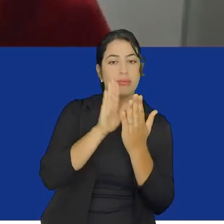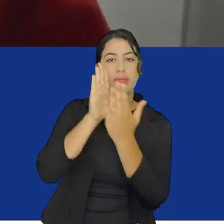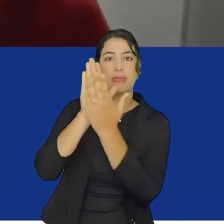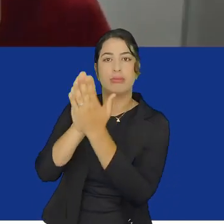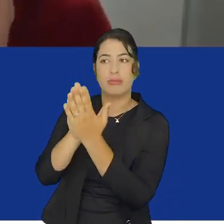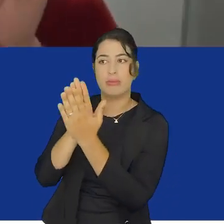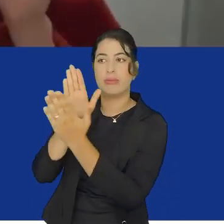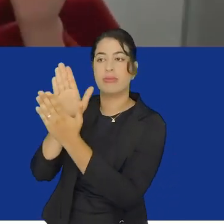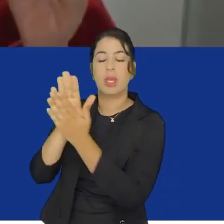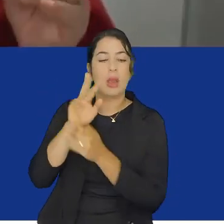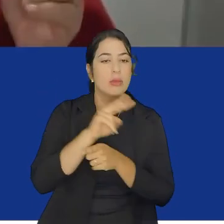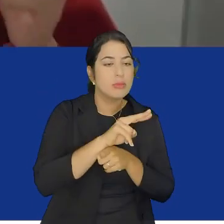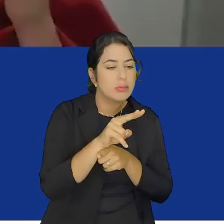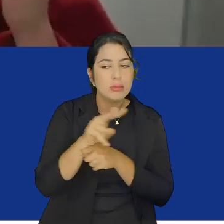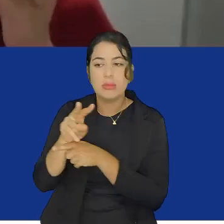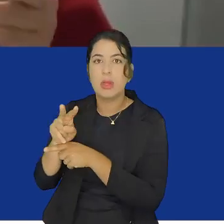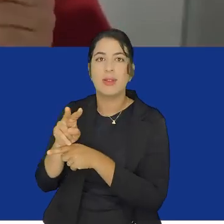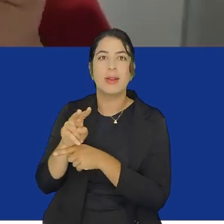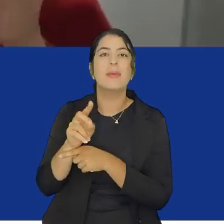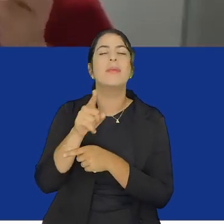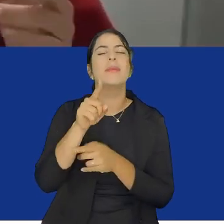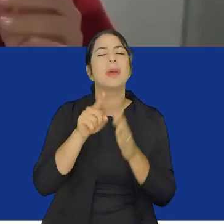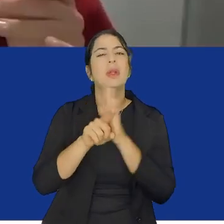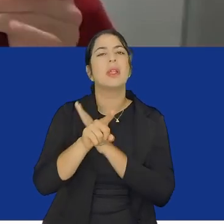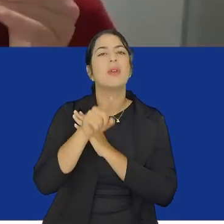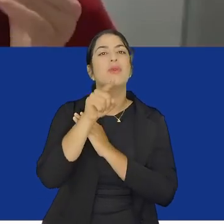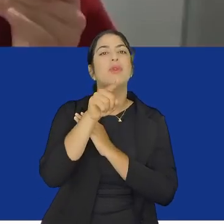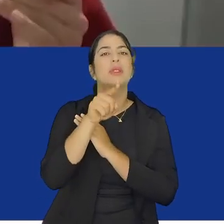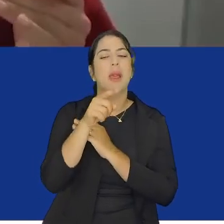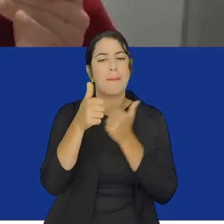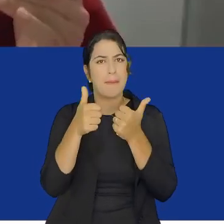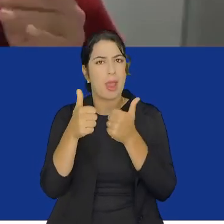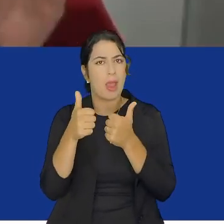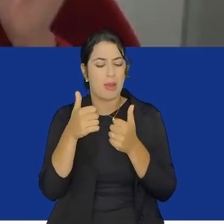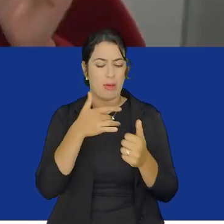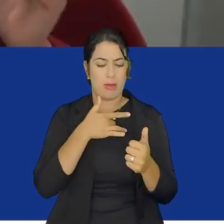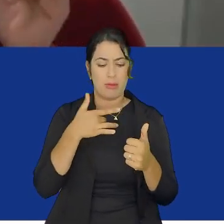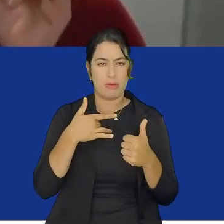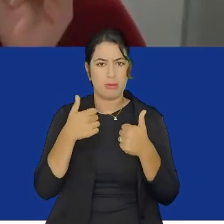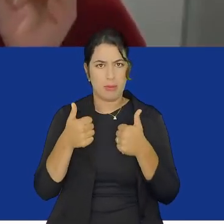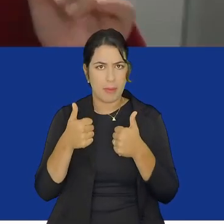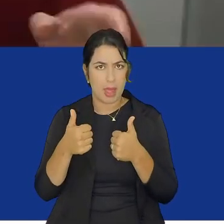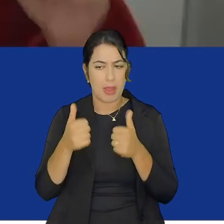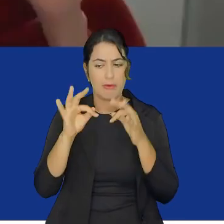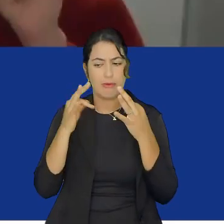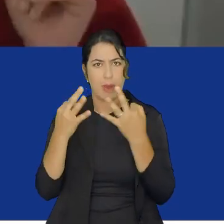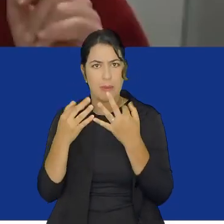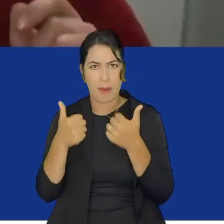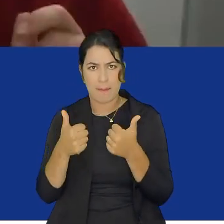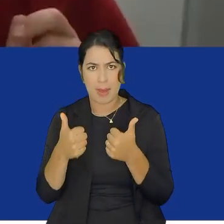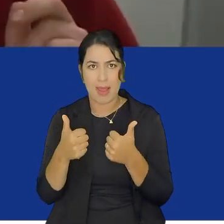30 minutos. Como é que você está? Como é que está a família? Como é que tá as coisas? E no trabalho, eu aprendi com a Liz, gente,